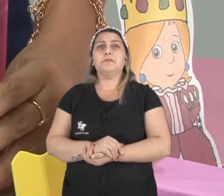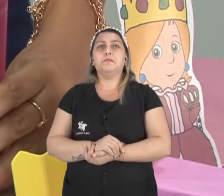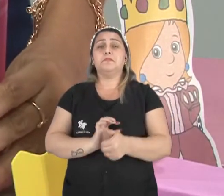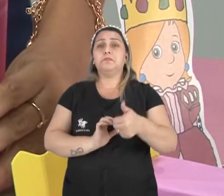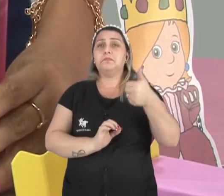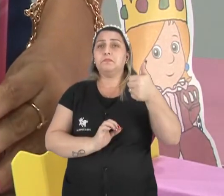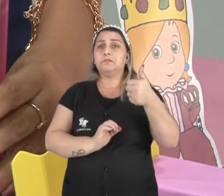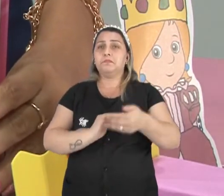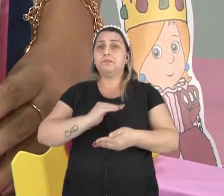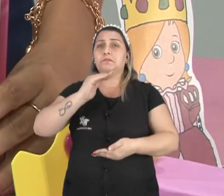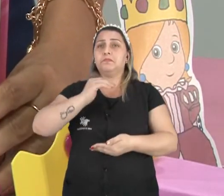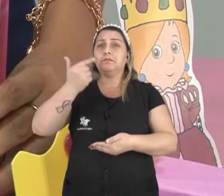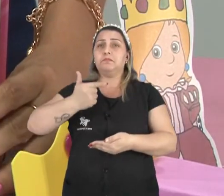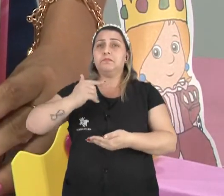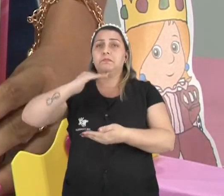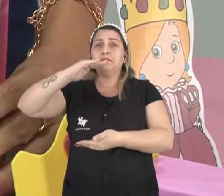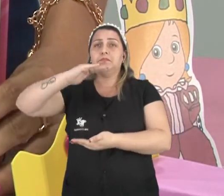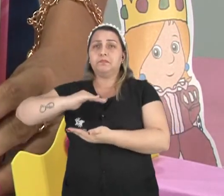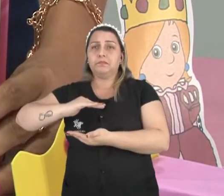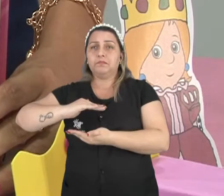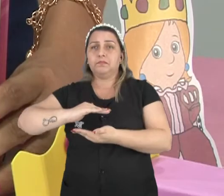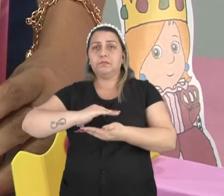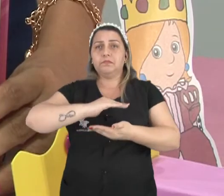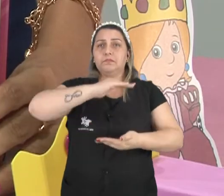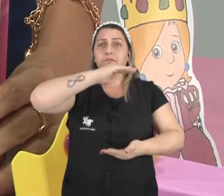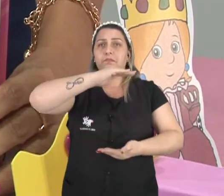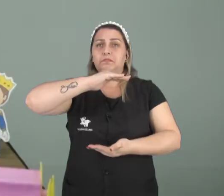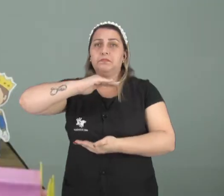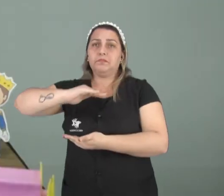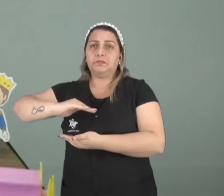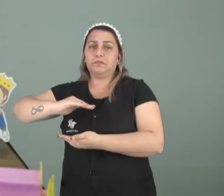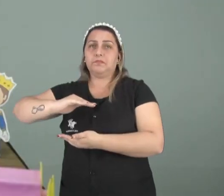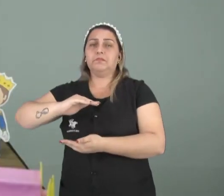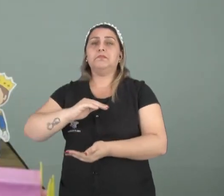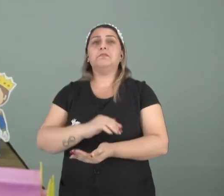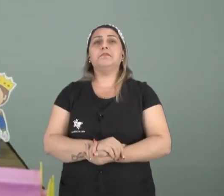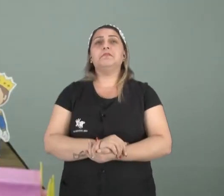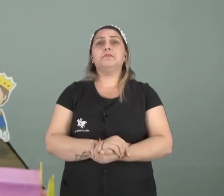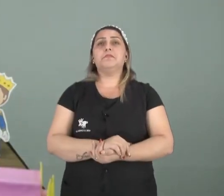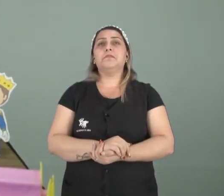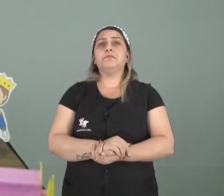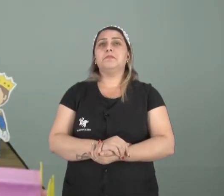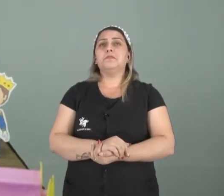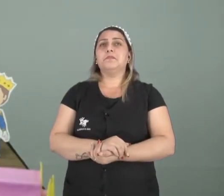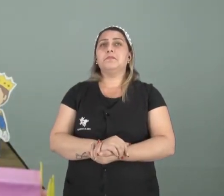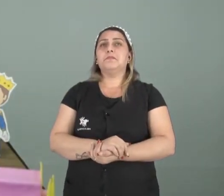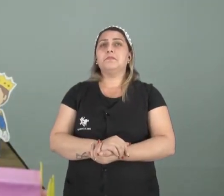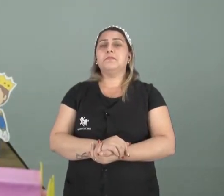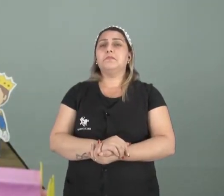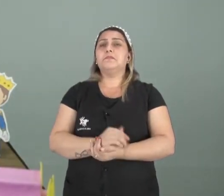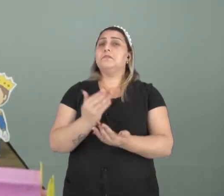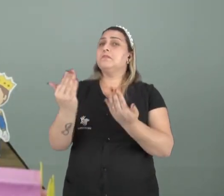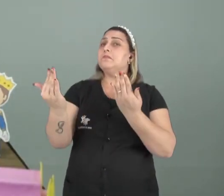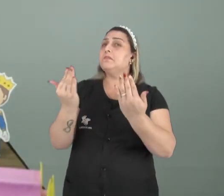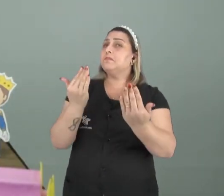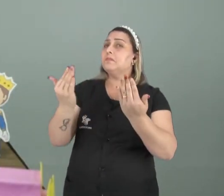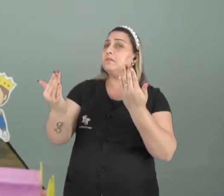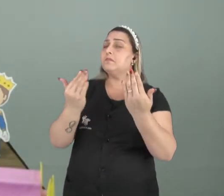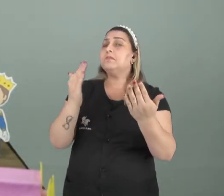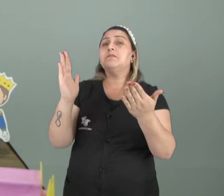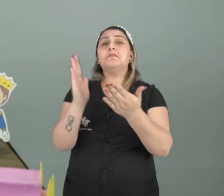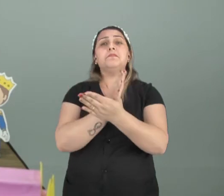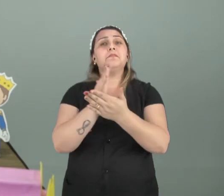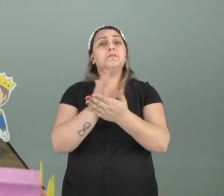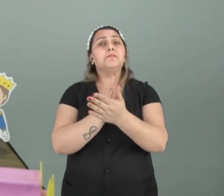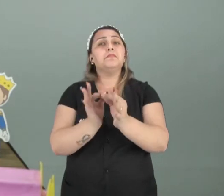que esta. Uma é maior e a outra é menor. Então, aqui nós estamos o quê? Comparando